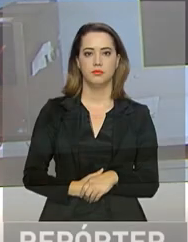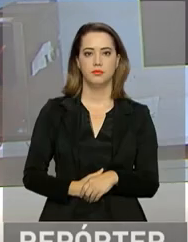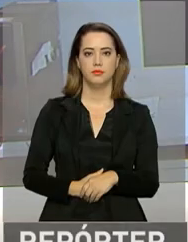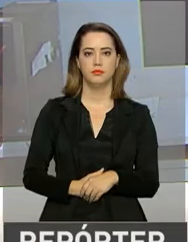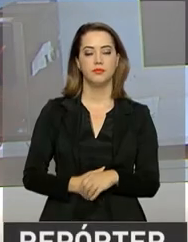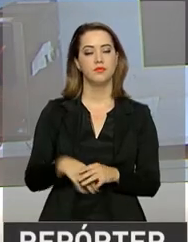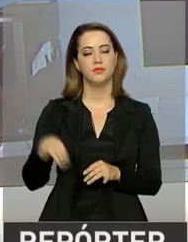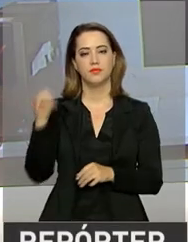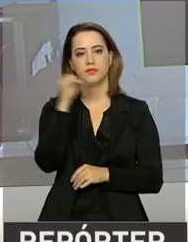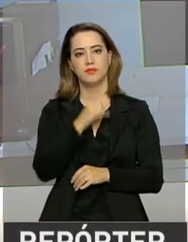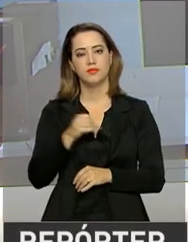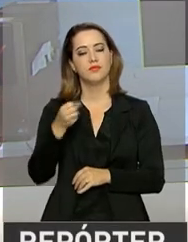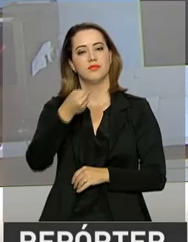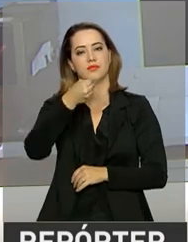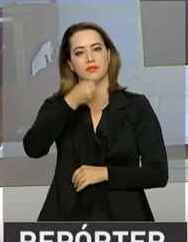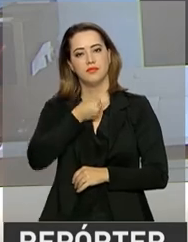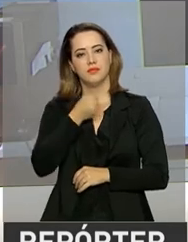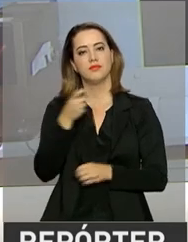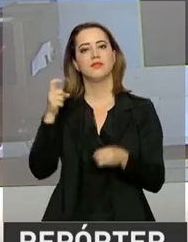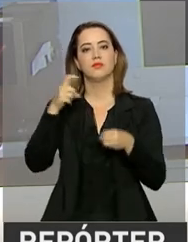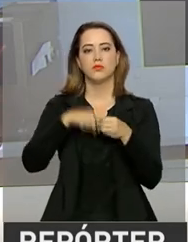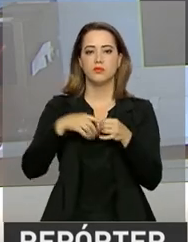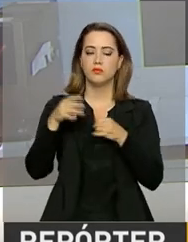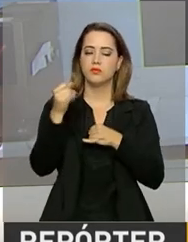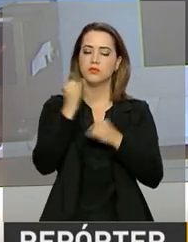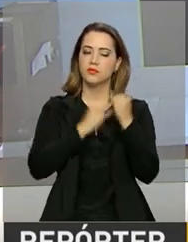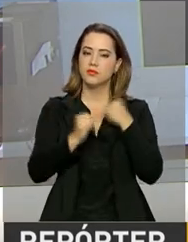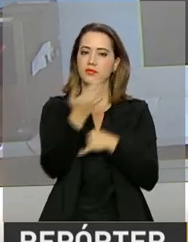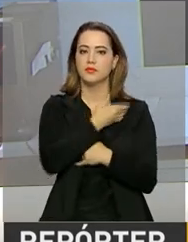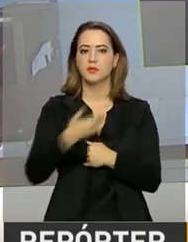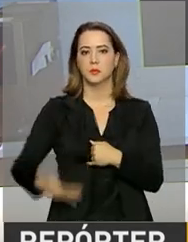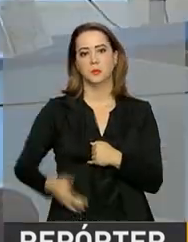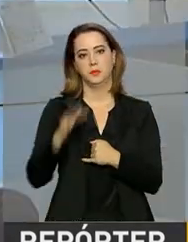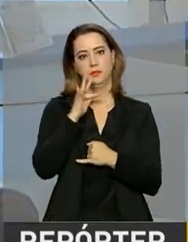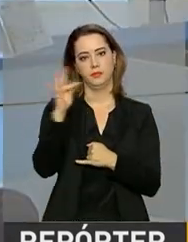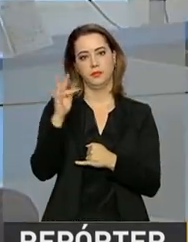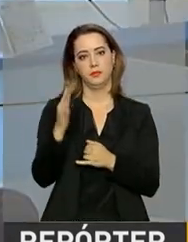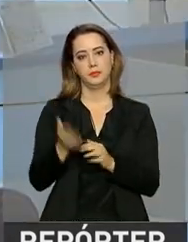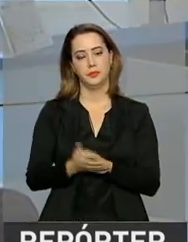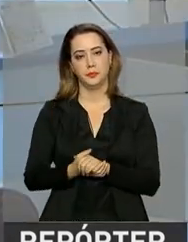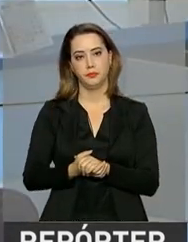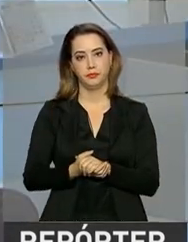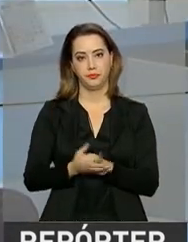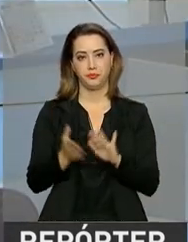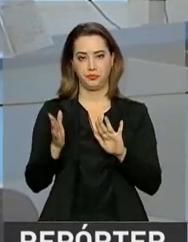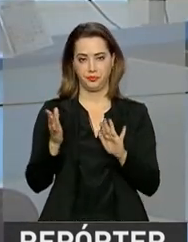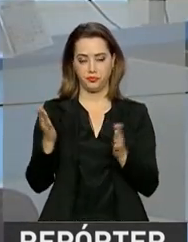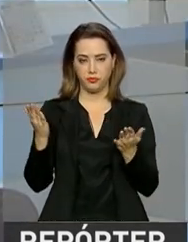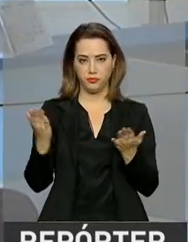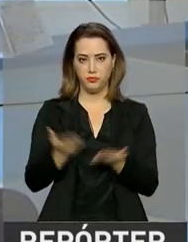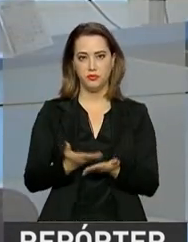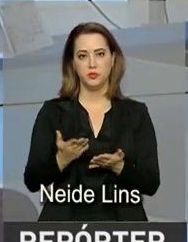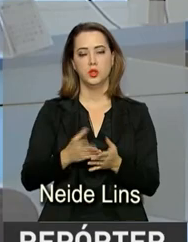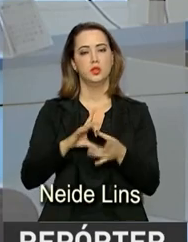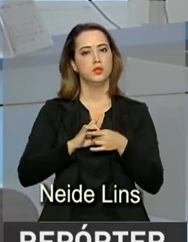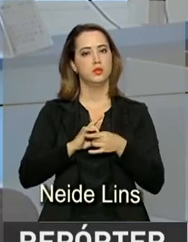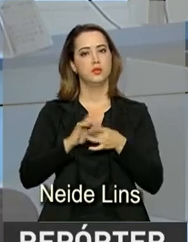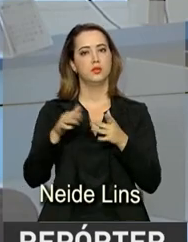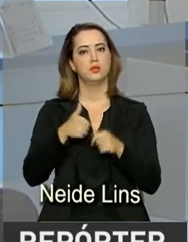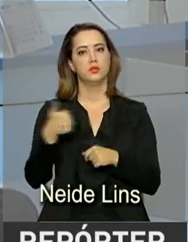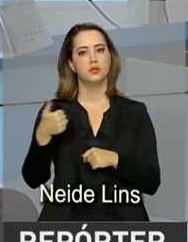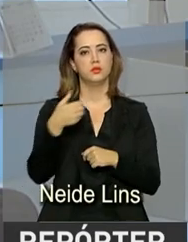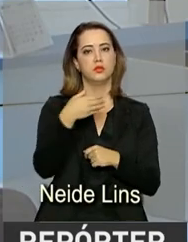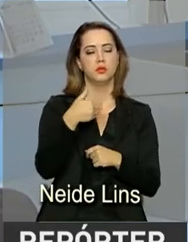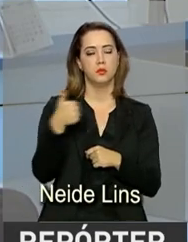Olá o repórter NBR está de volta com as notícias do governo federal foram liberados hoje R 114